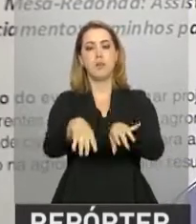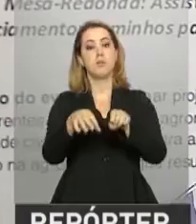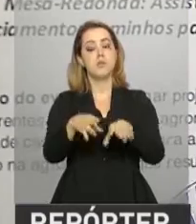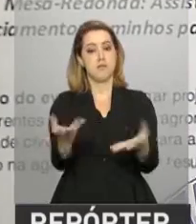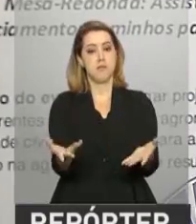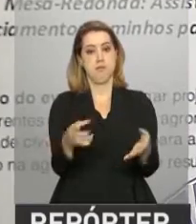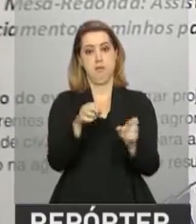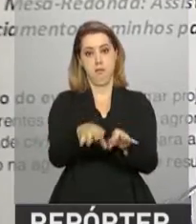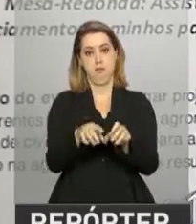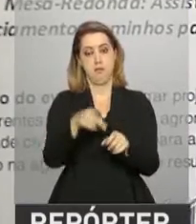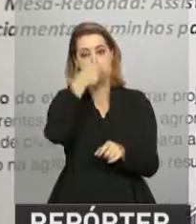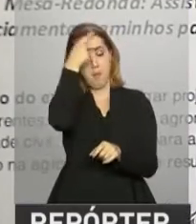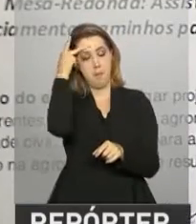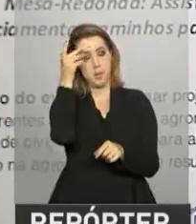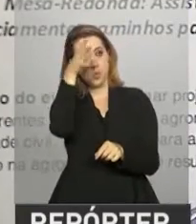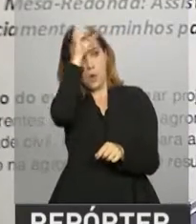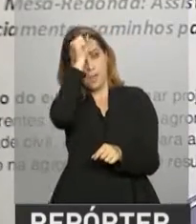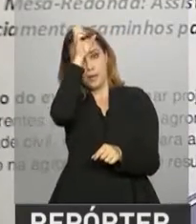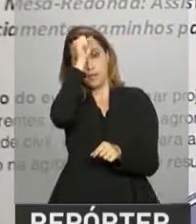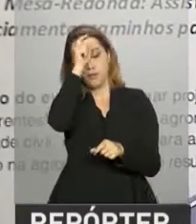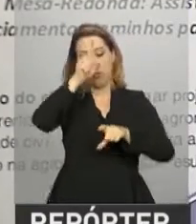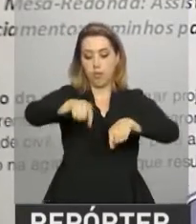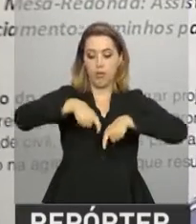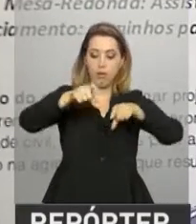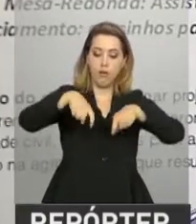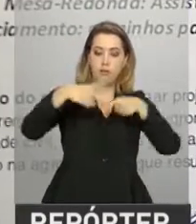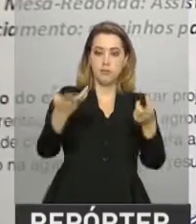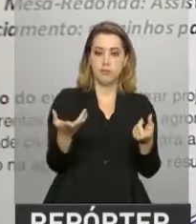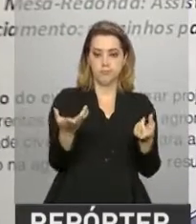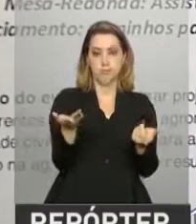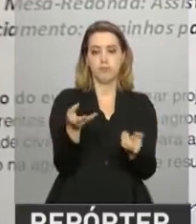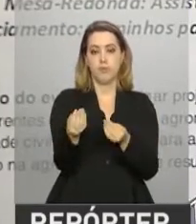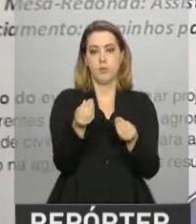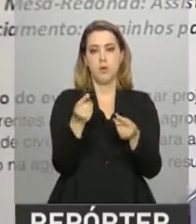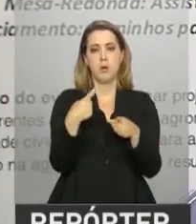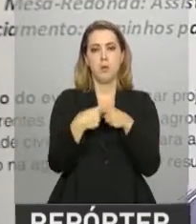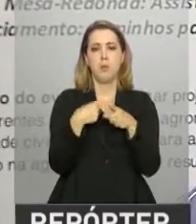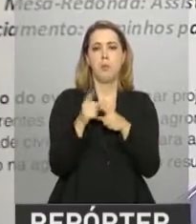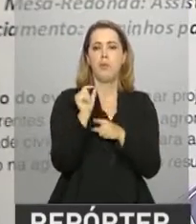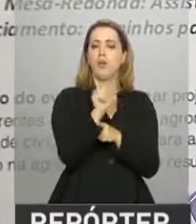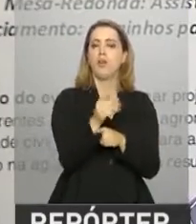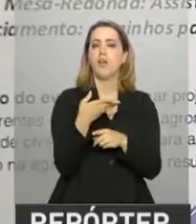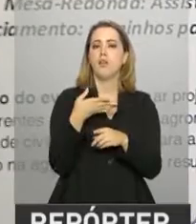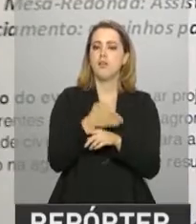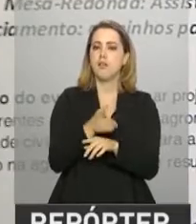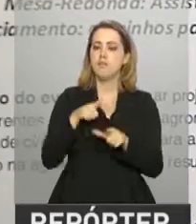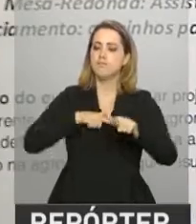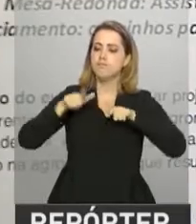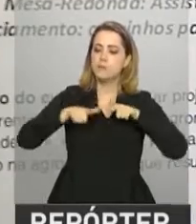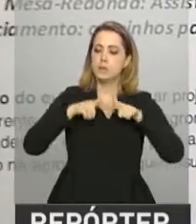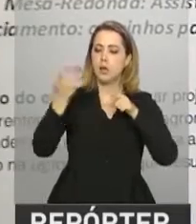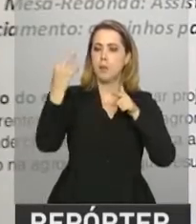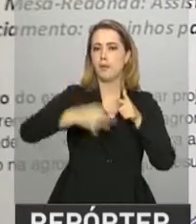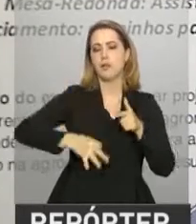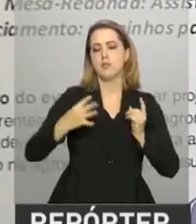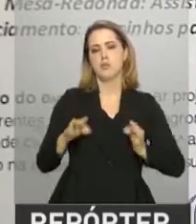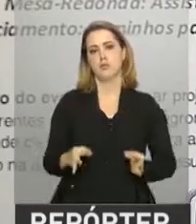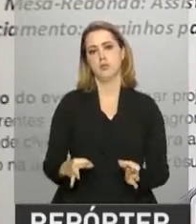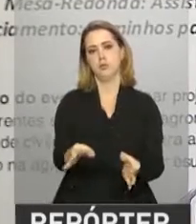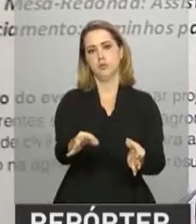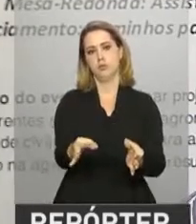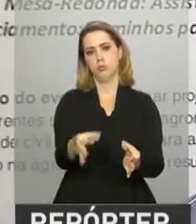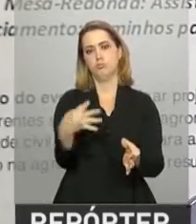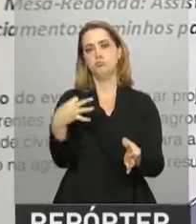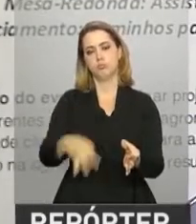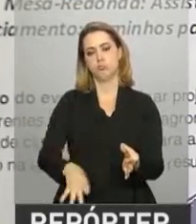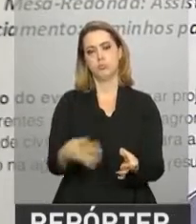conhecimento do produtor que a estrela máxima desse plano é o produtor rural porque é ele que vai implementar essas tecnologias no campo também